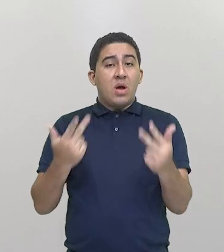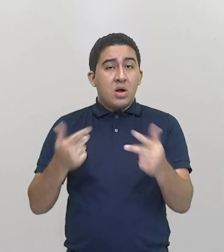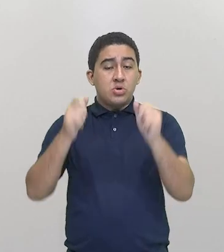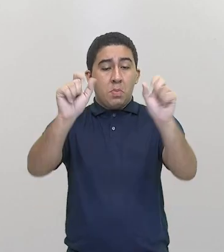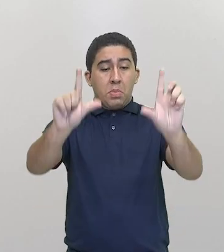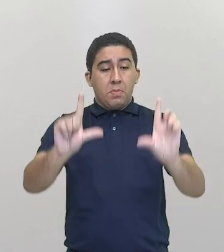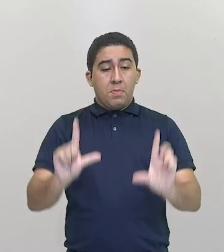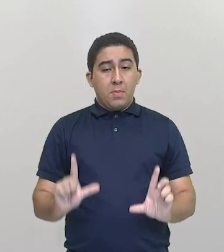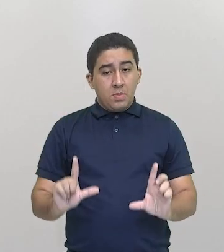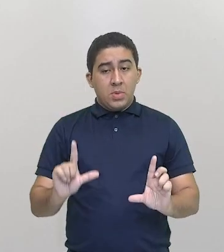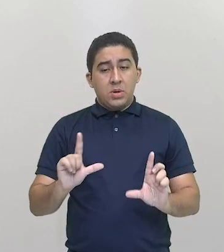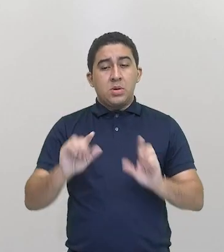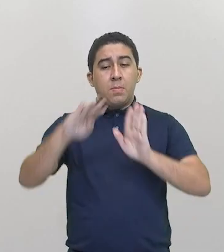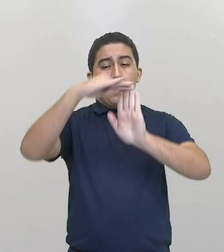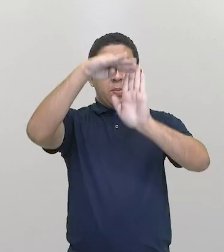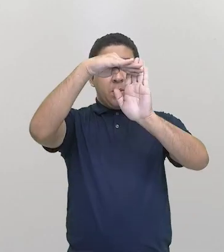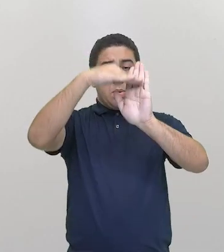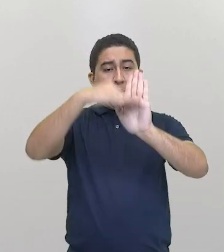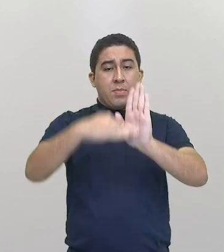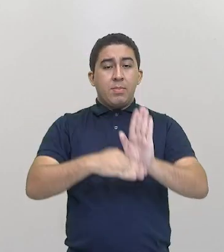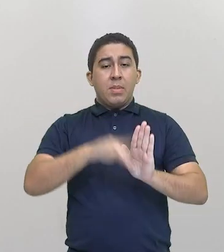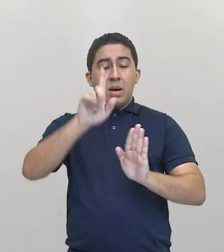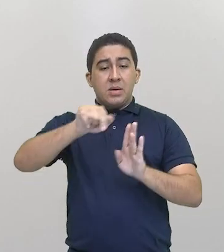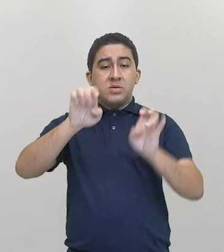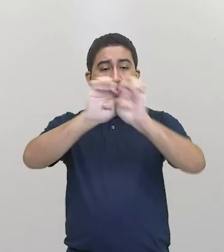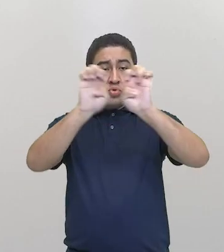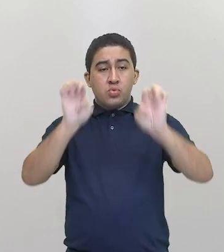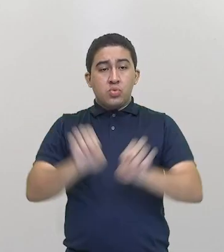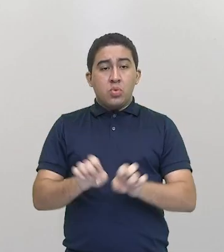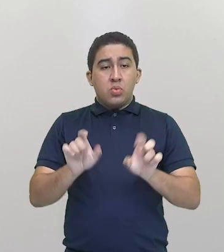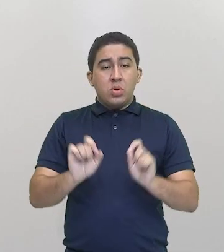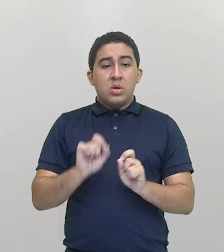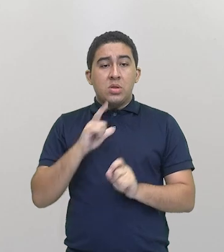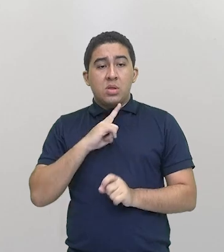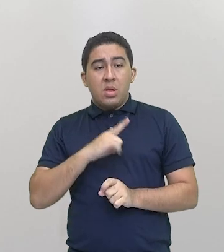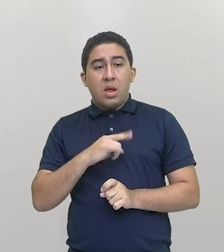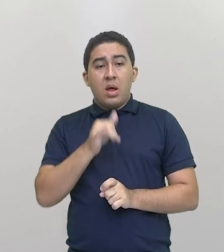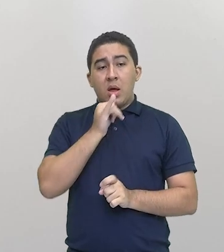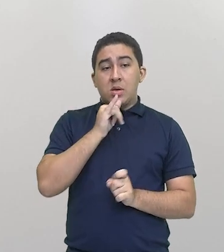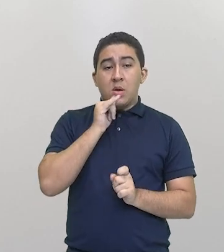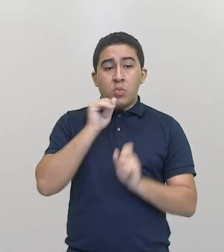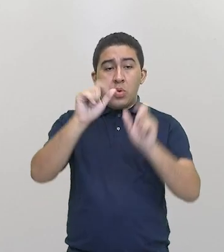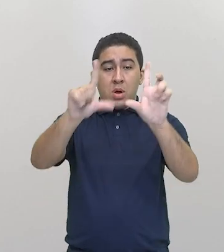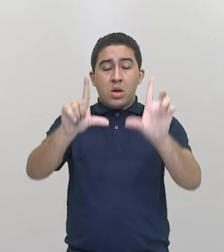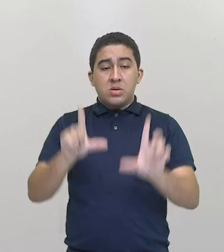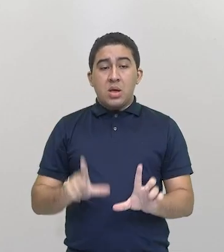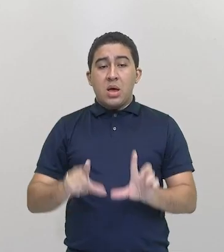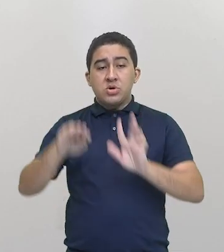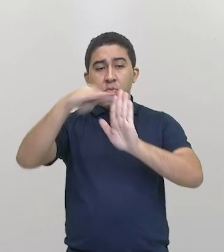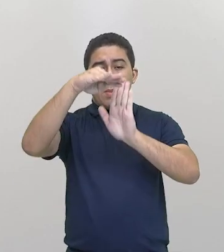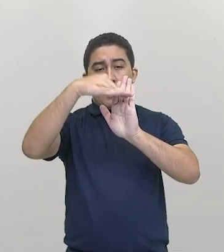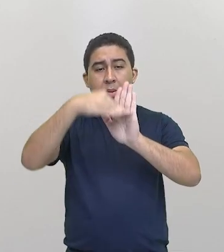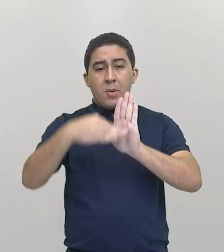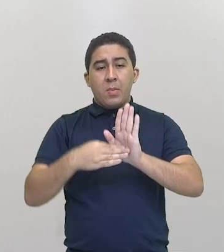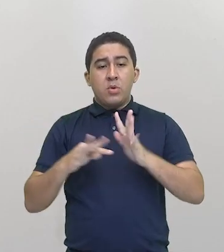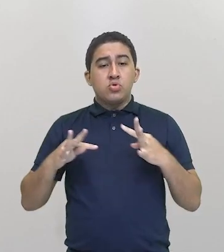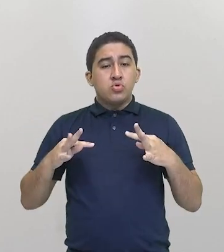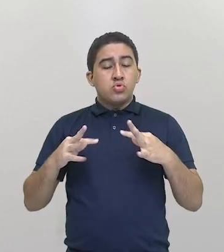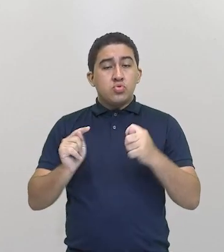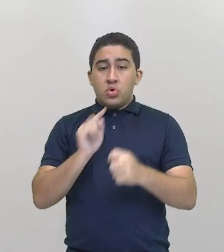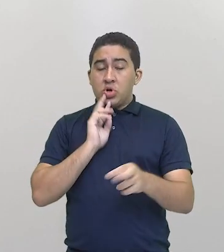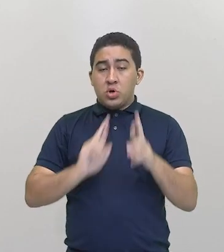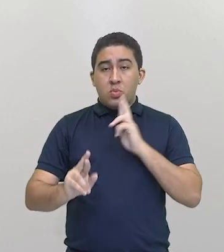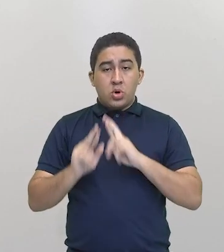chamamos, né? São essa estrutura ali de um cartaz, com todos os resultados